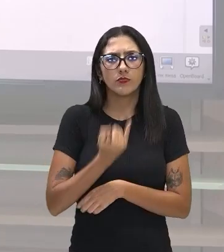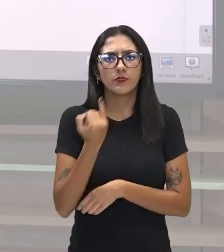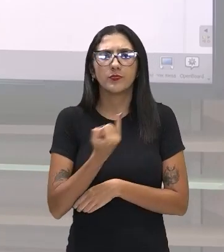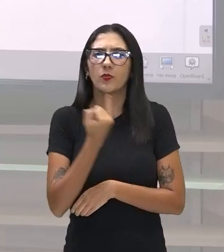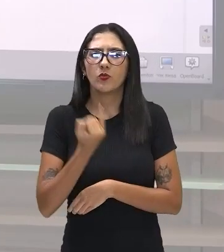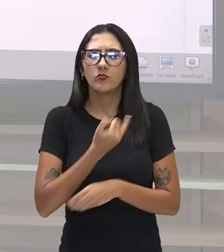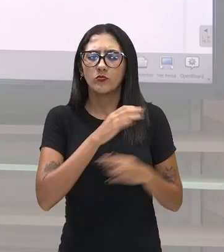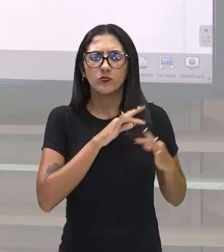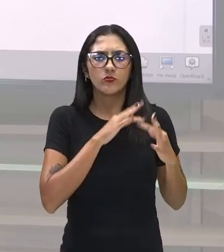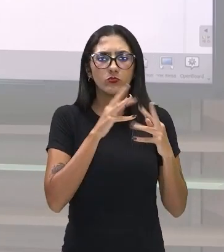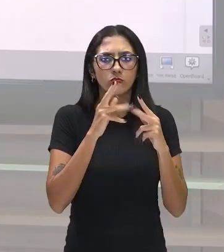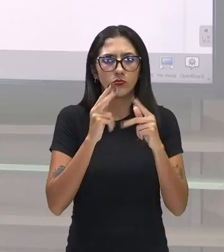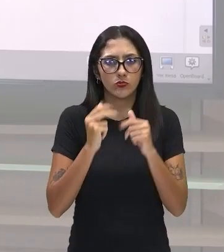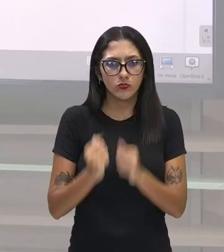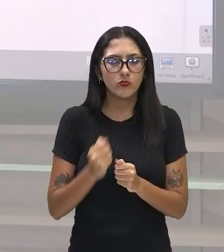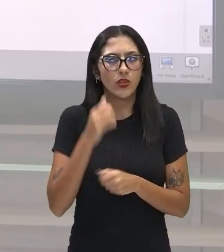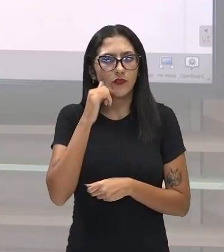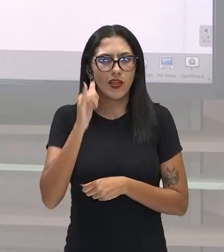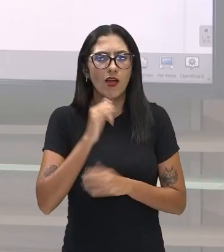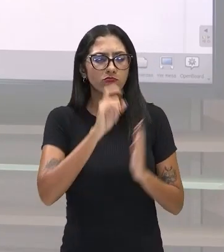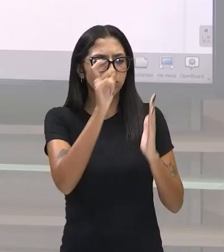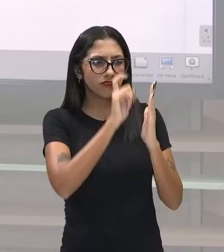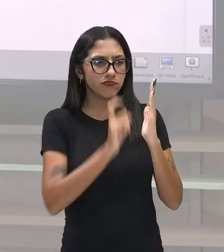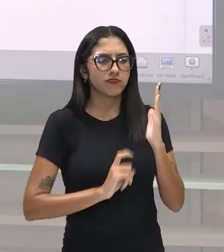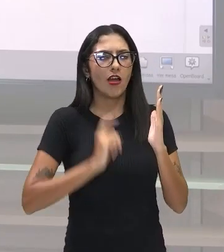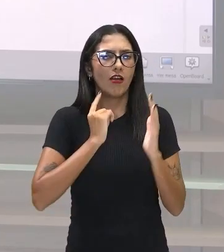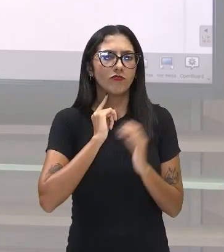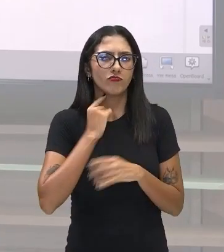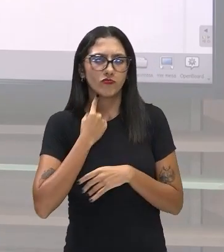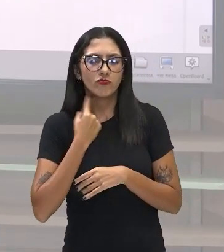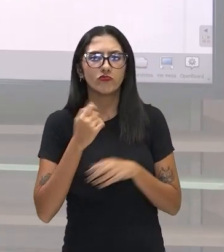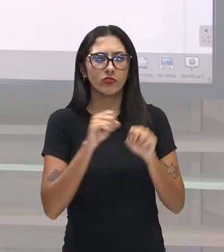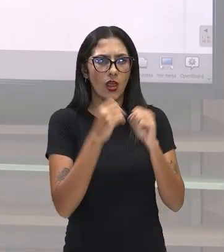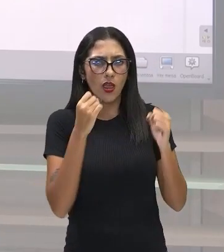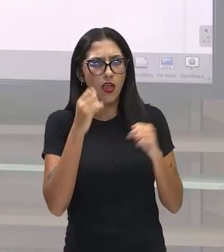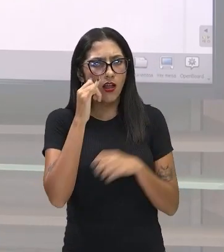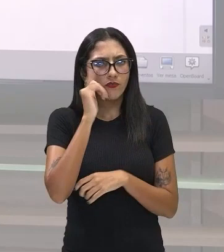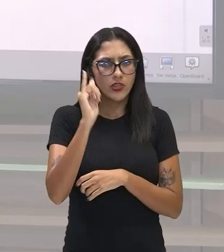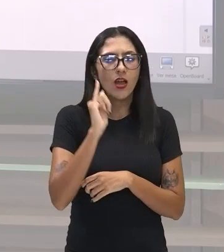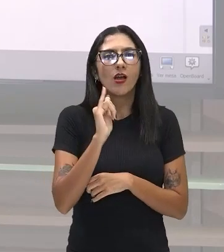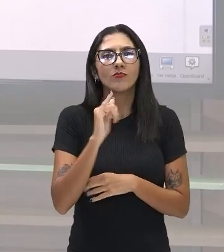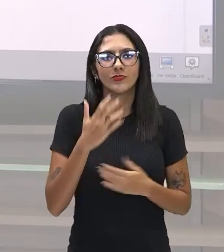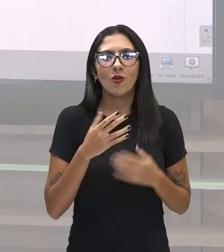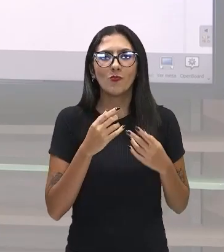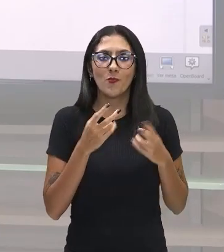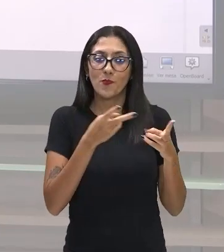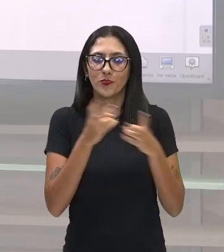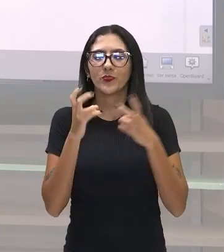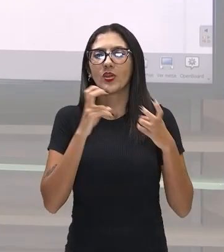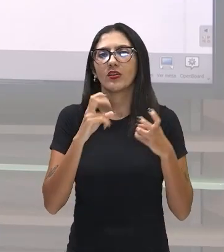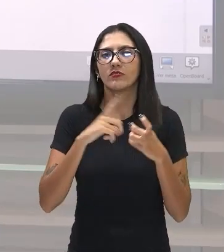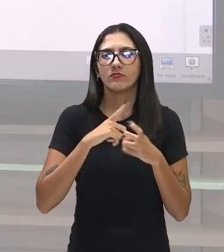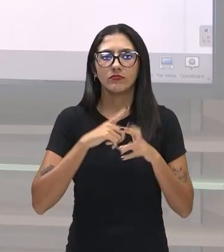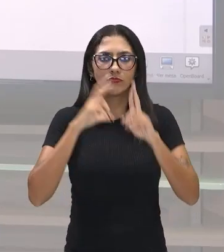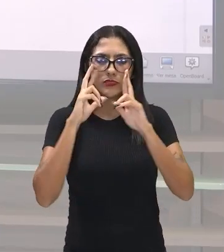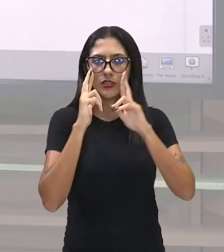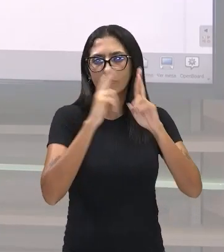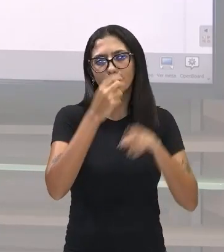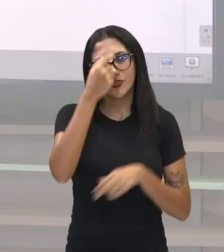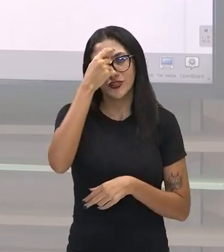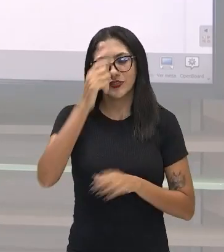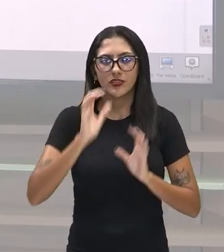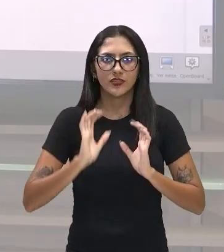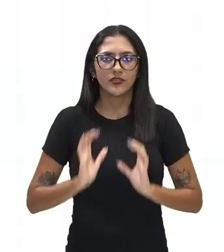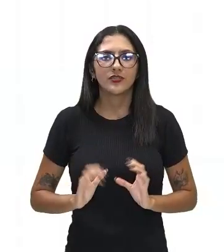prédios públicos, não pichá-los, não quebrá-los, você está demonstrando cidadania. Isso ficou claro para vocês?